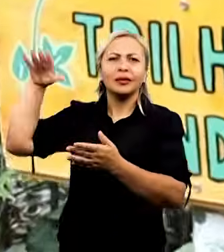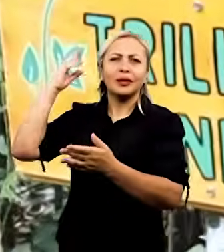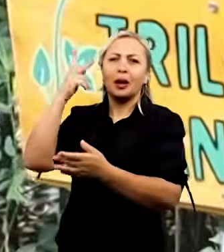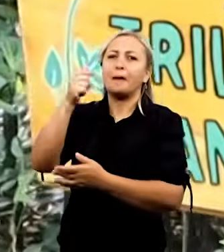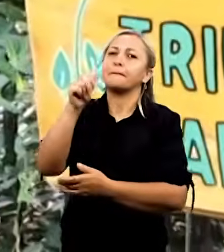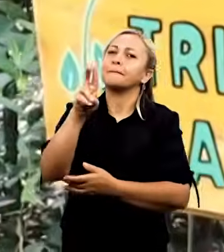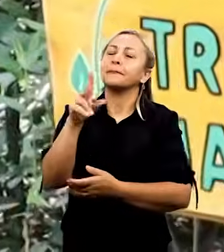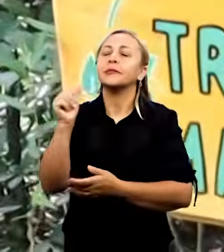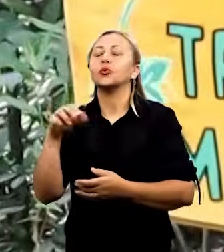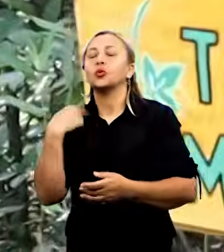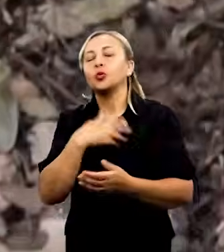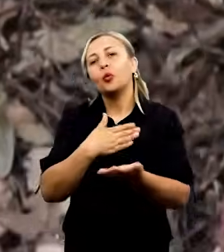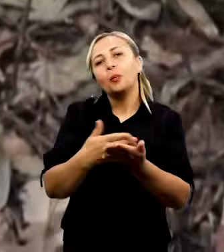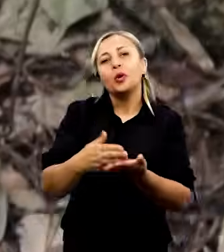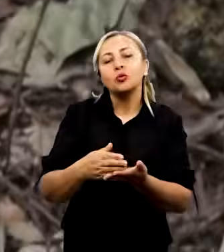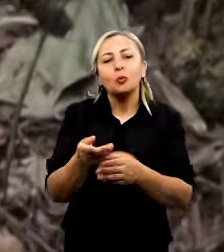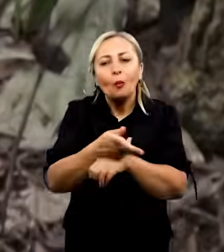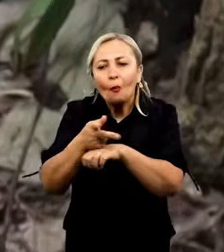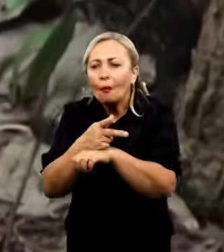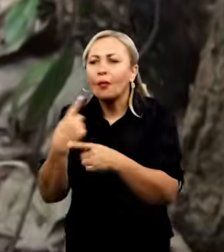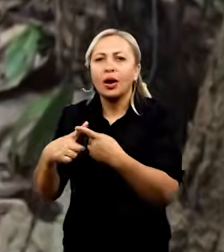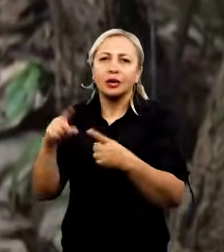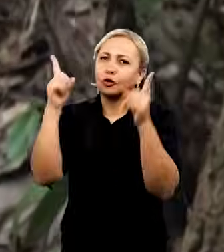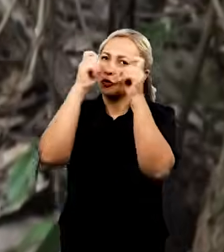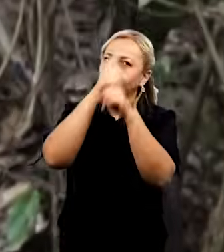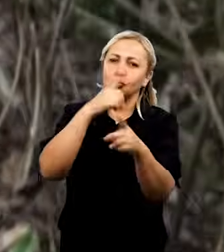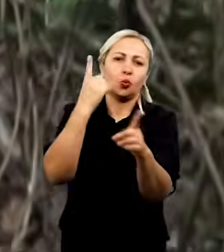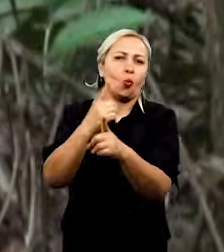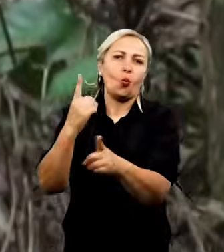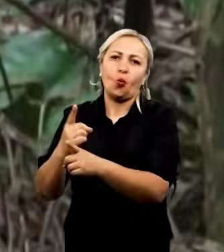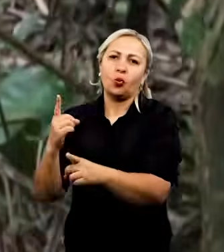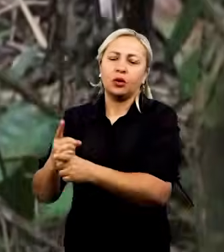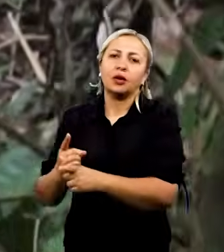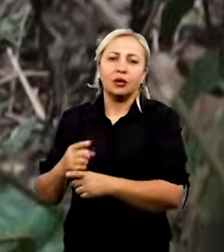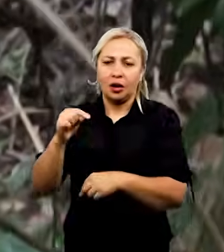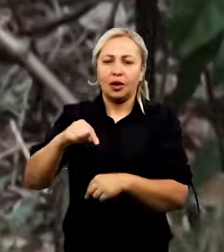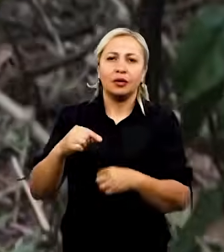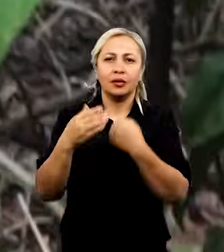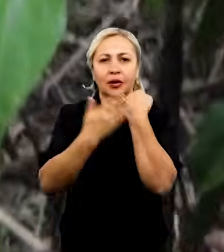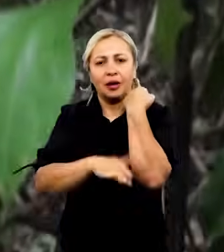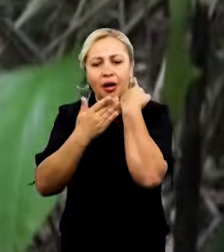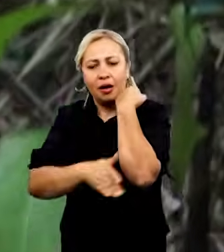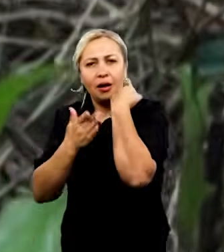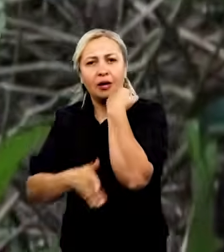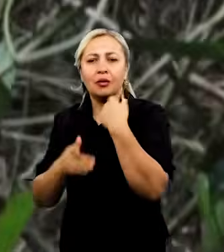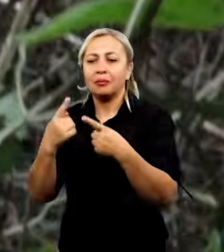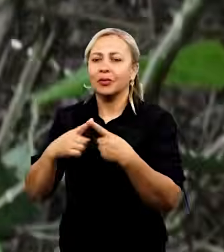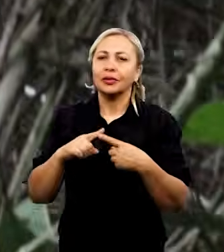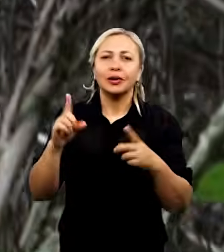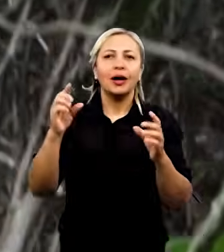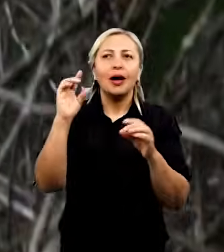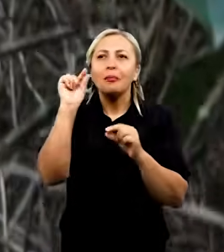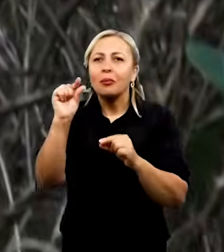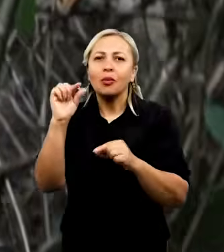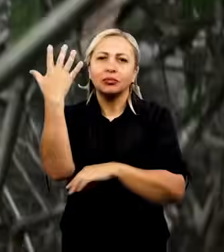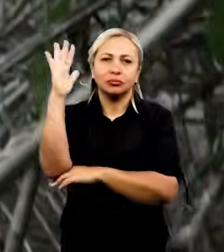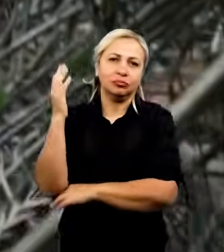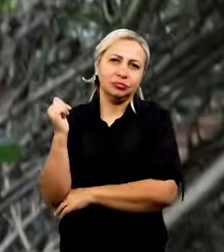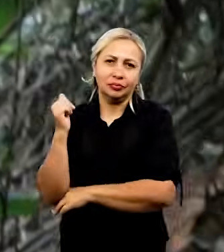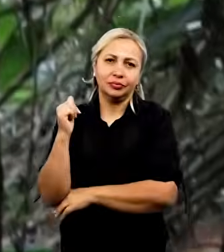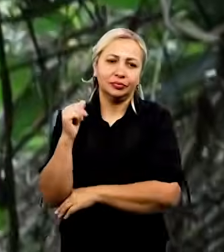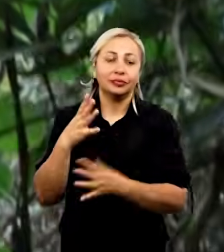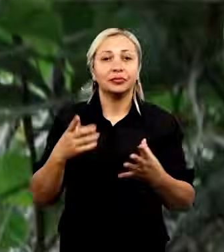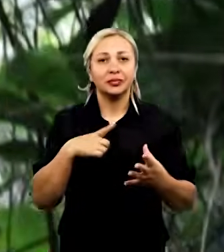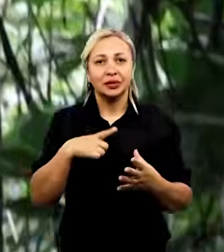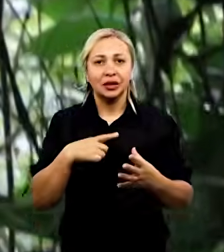começou a procurar, porque estava difícil encontrar esses indivíduos aqui dentro, porque é uma espécie que não é muito frequente, é uma